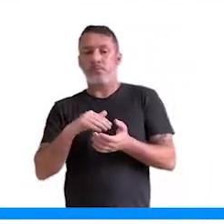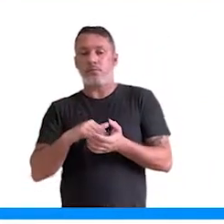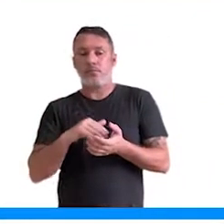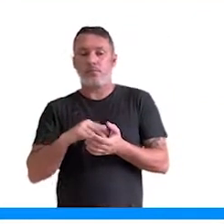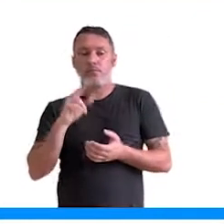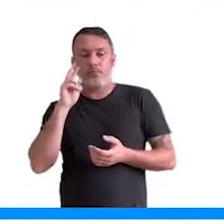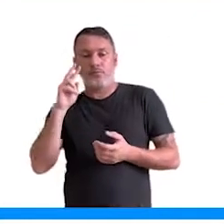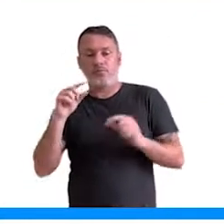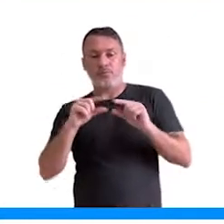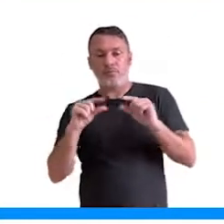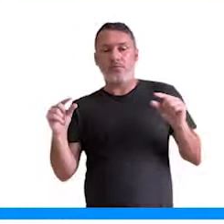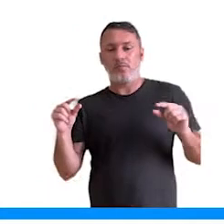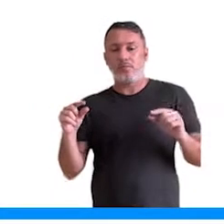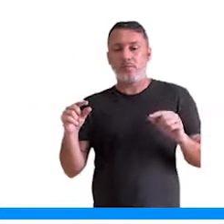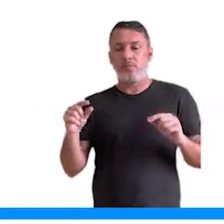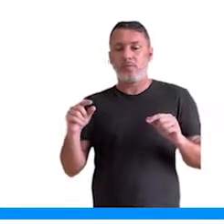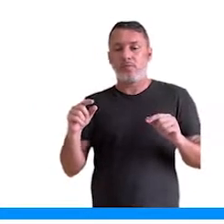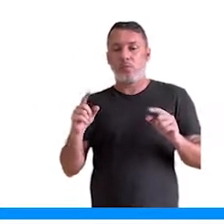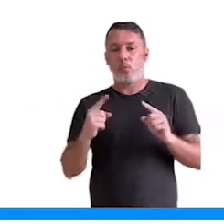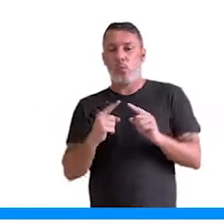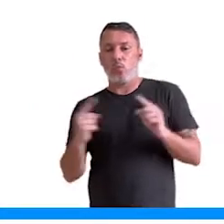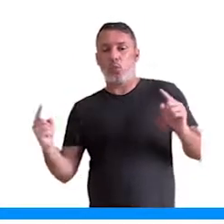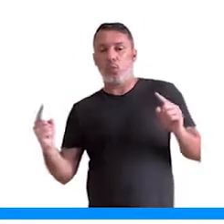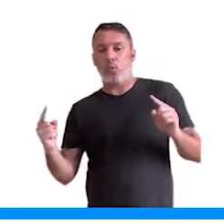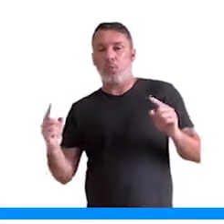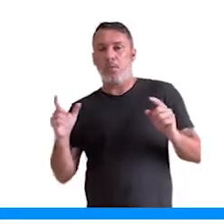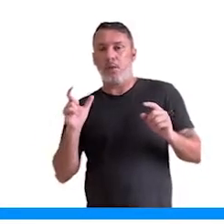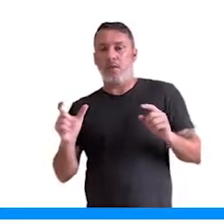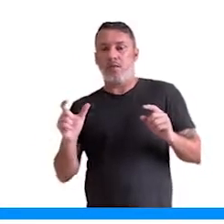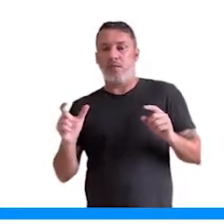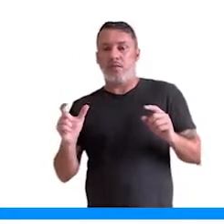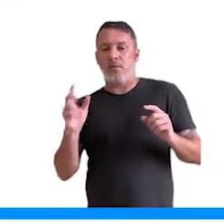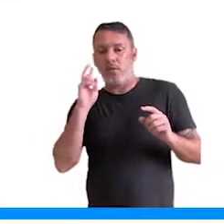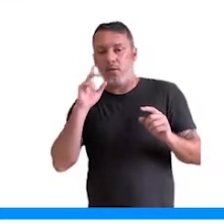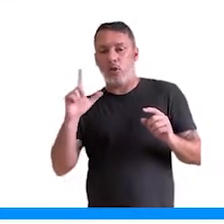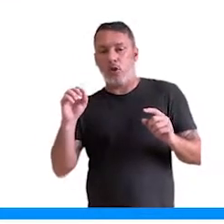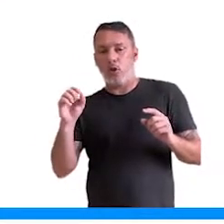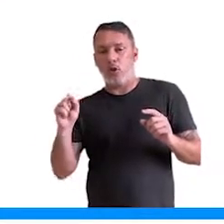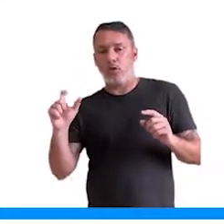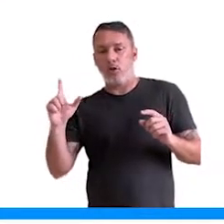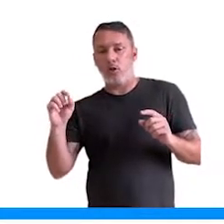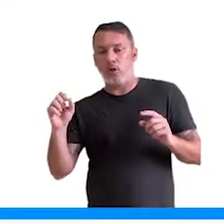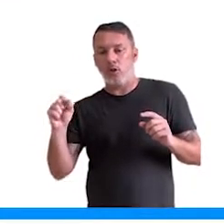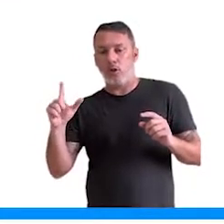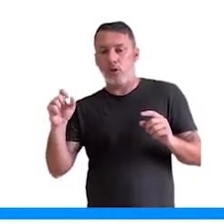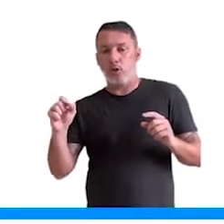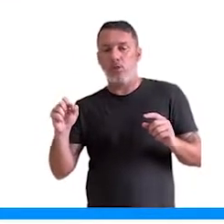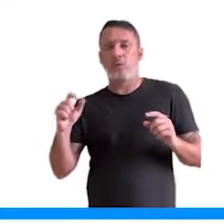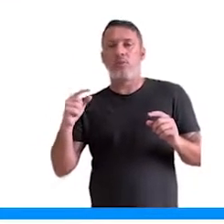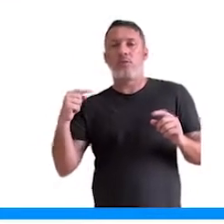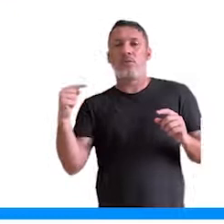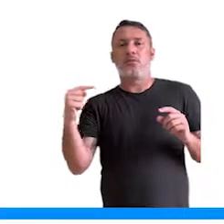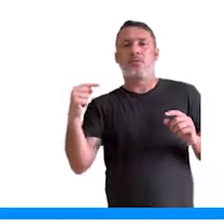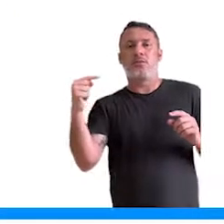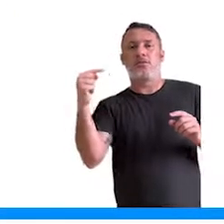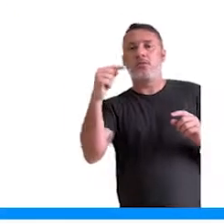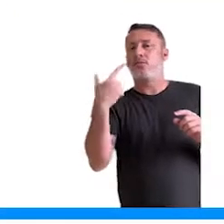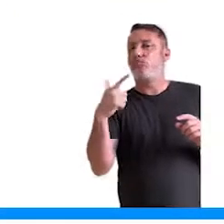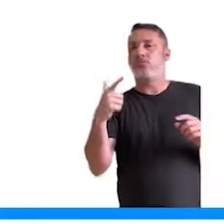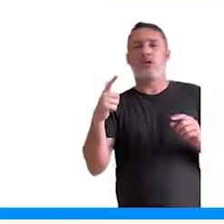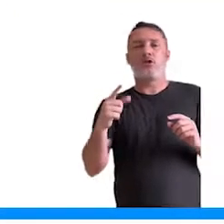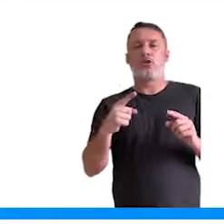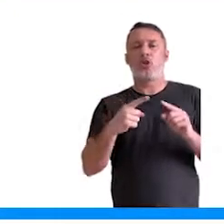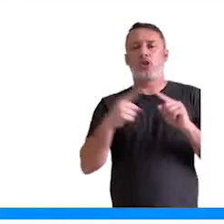precisaria. Estou llamándolos, estou chamando-os. Então, junta tudo, parece que é uma palavra que você nunca viu na